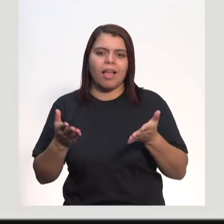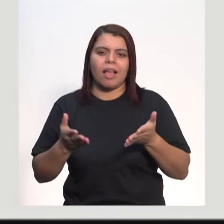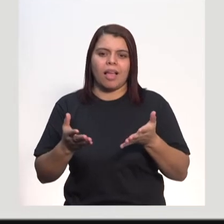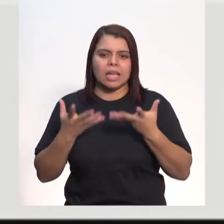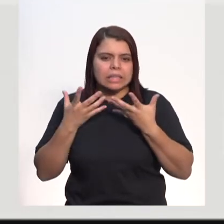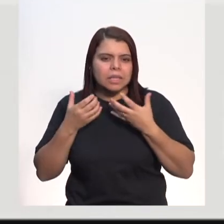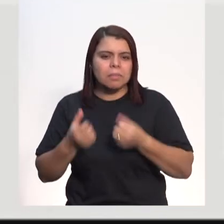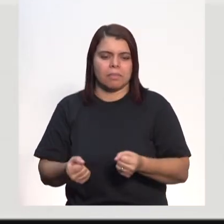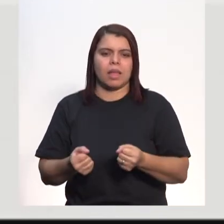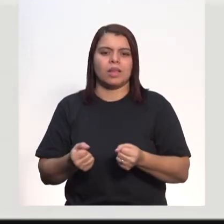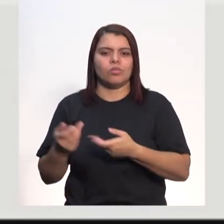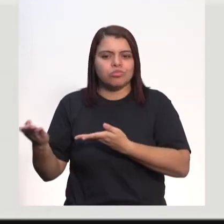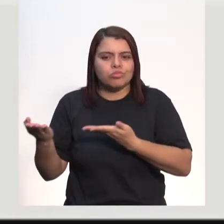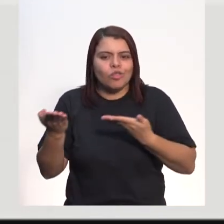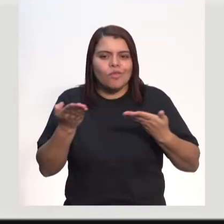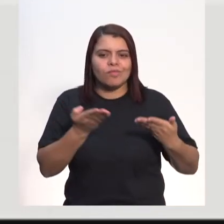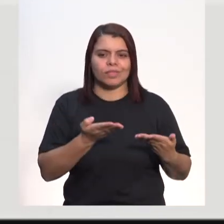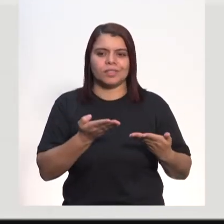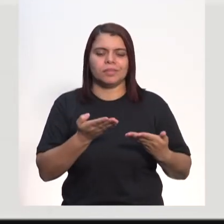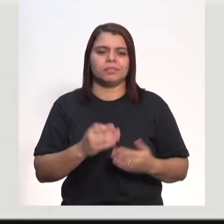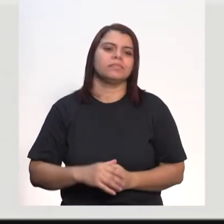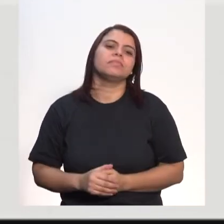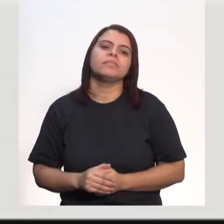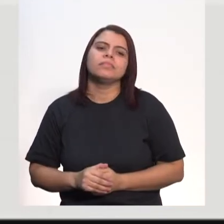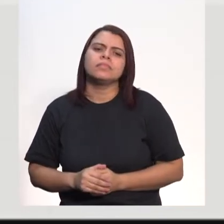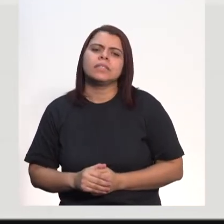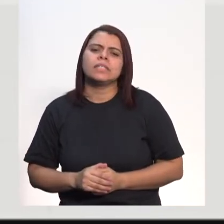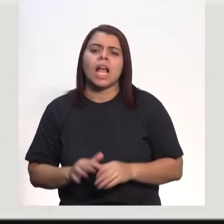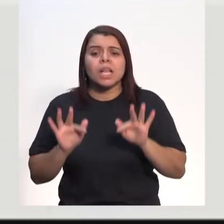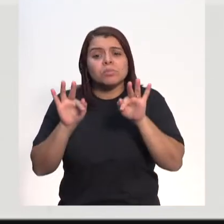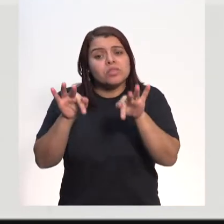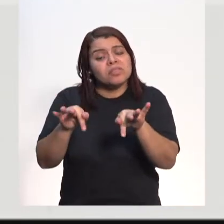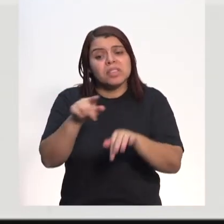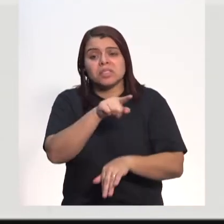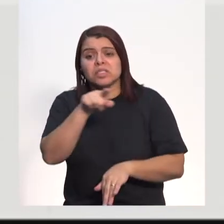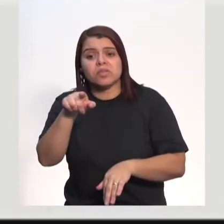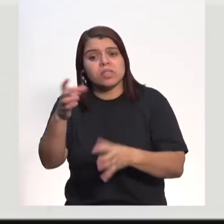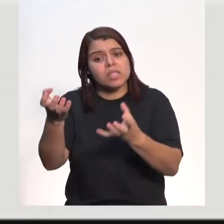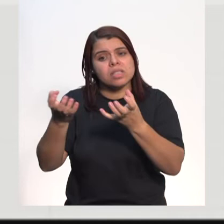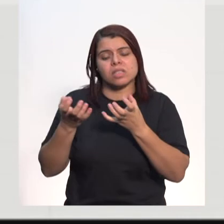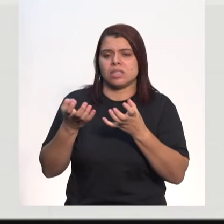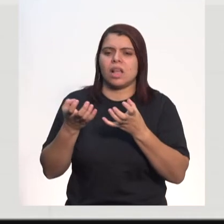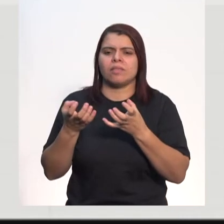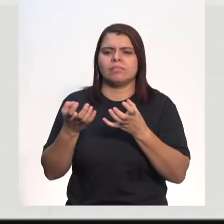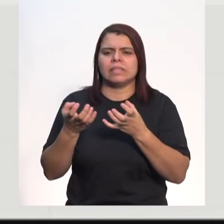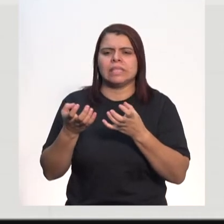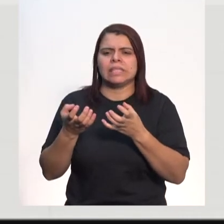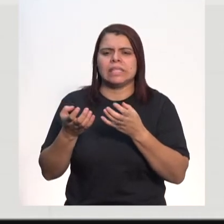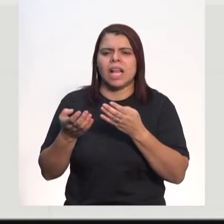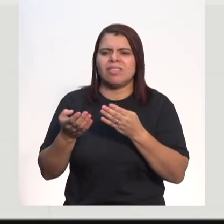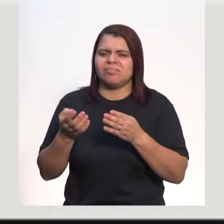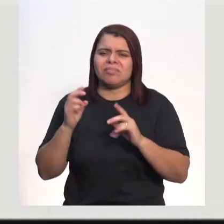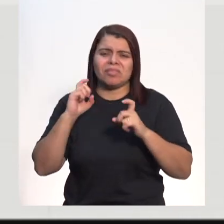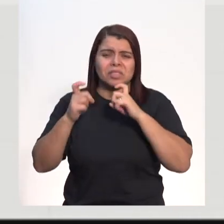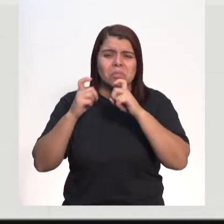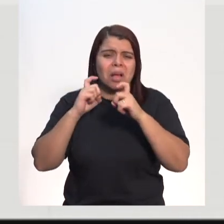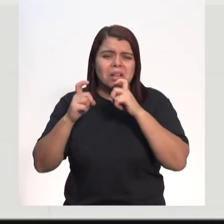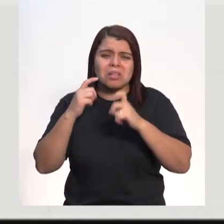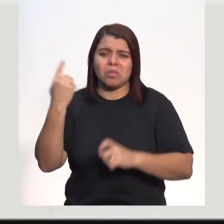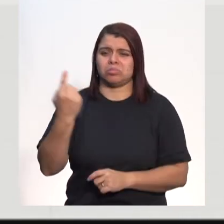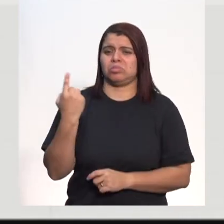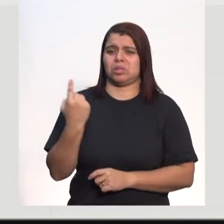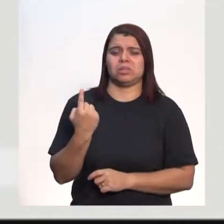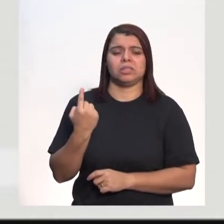convite. E por fim, caso você queira fazer uma chamada individual com uma pessoa, você pode clicar